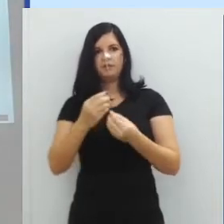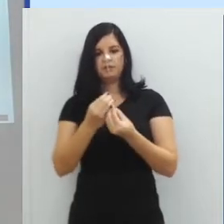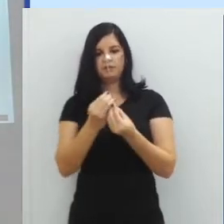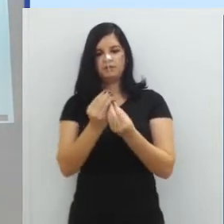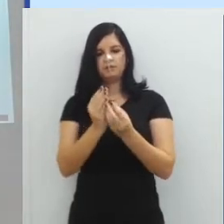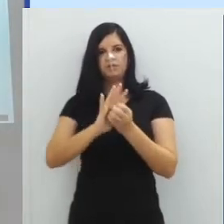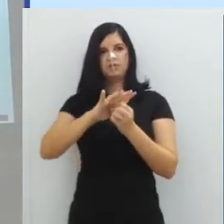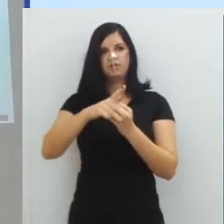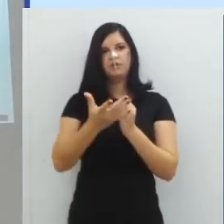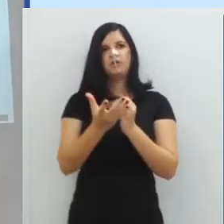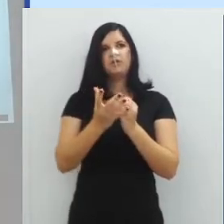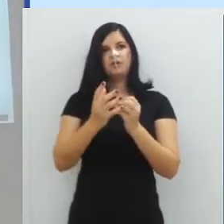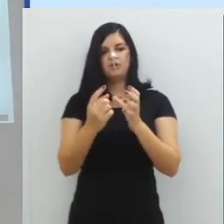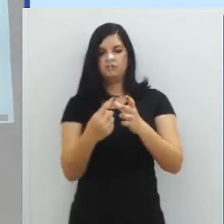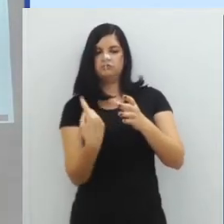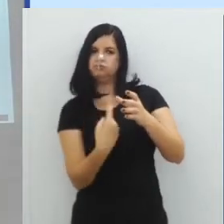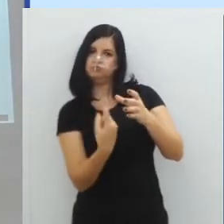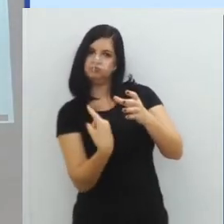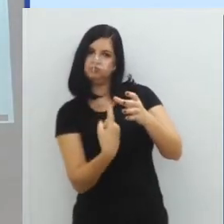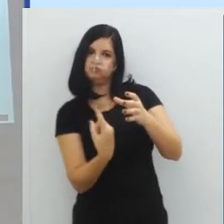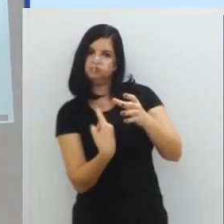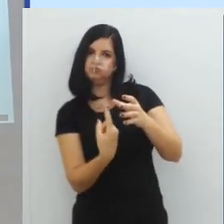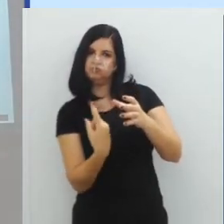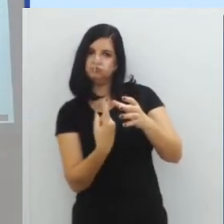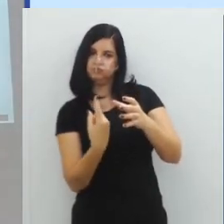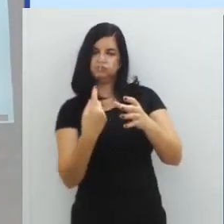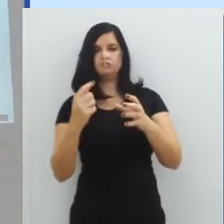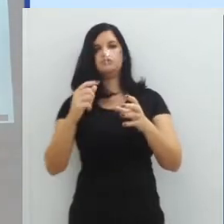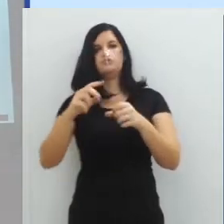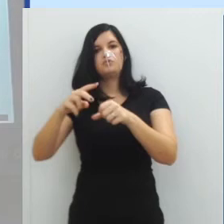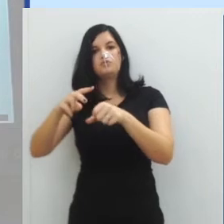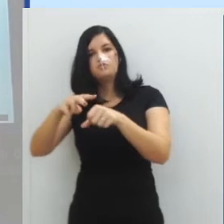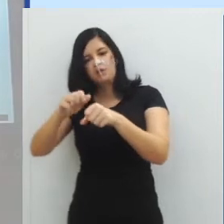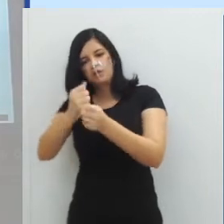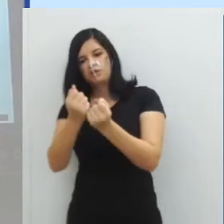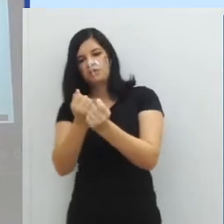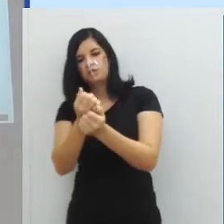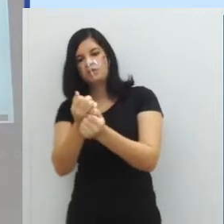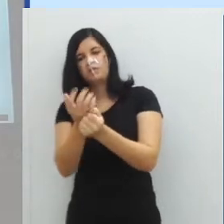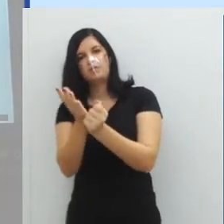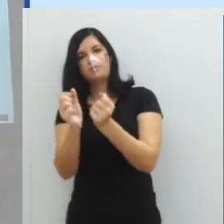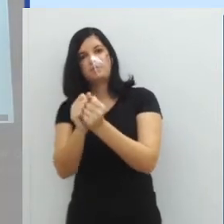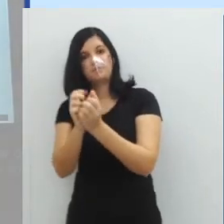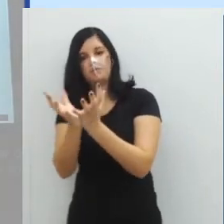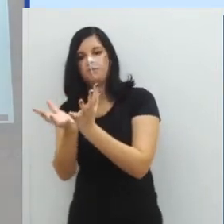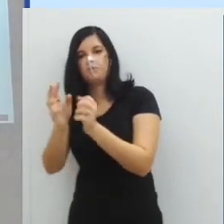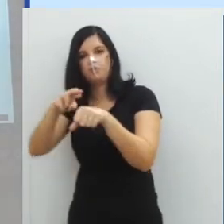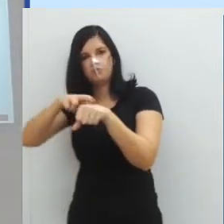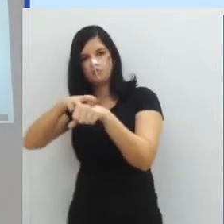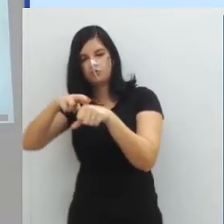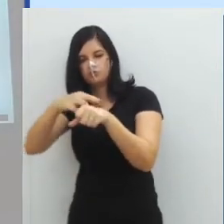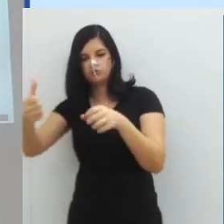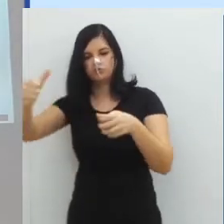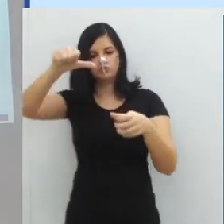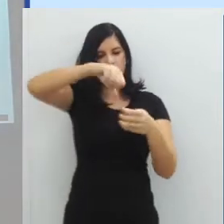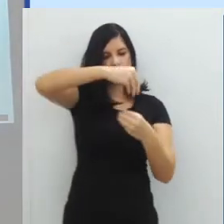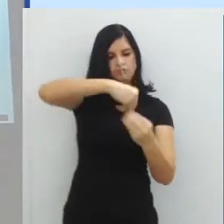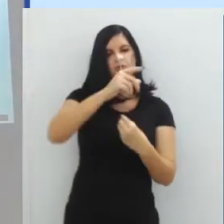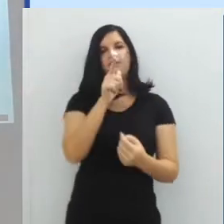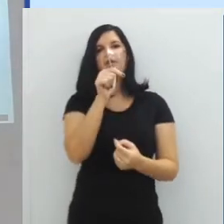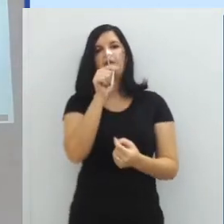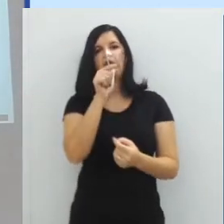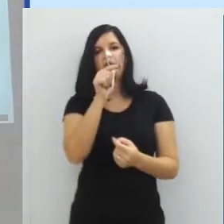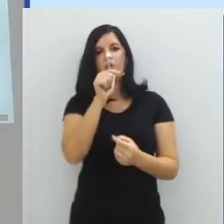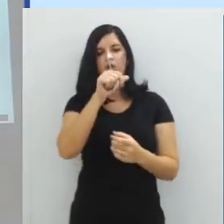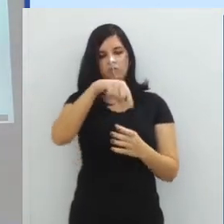Você pega um liquidificador, bate o repolho roxo com água, tá certo? Depois você vai